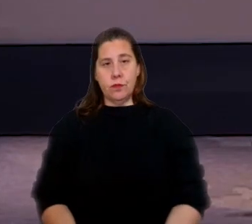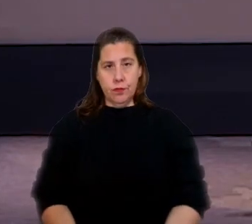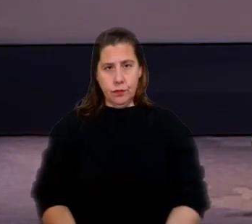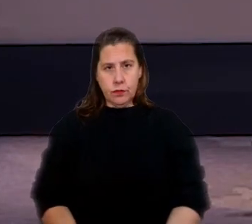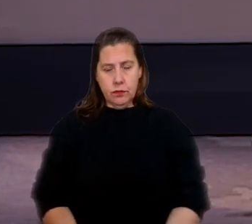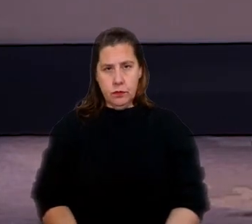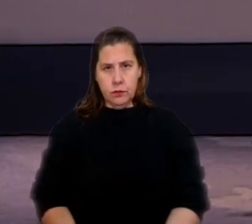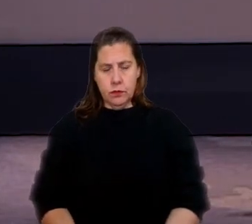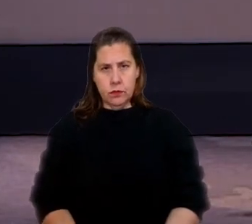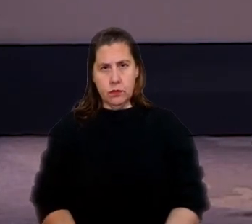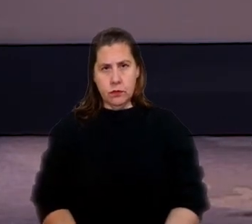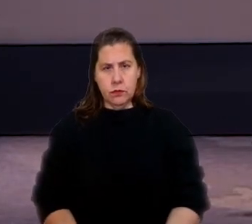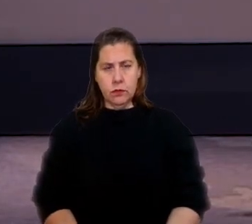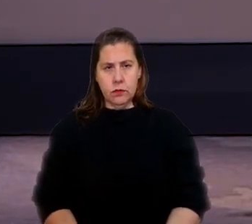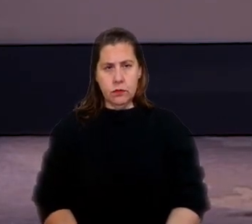SESI.